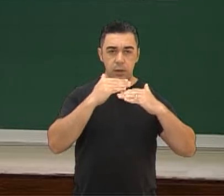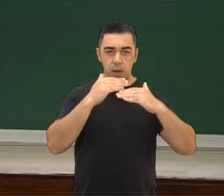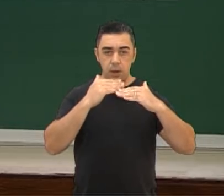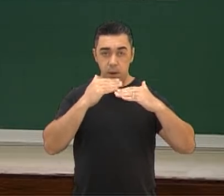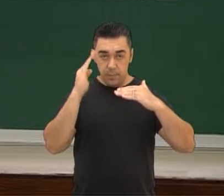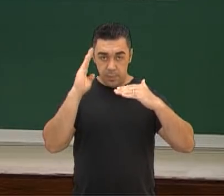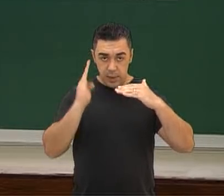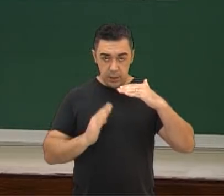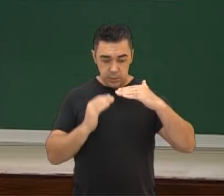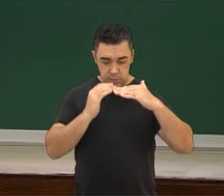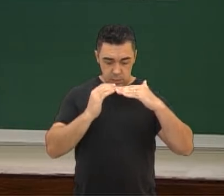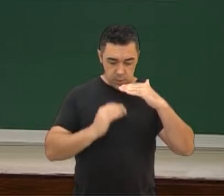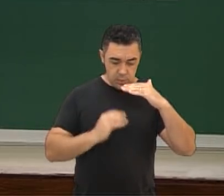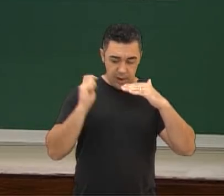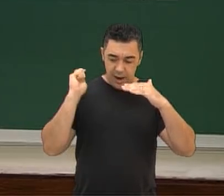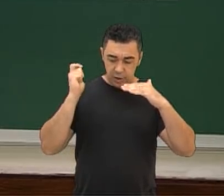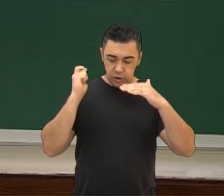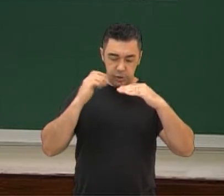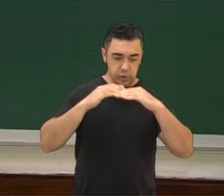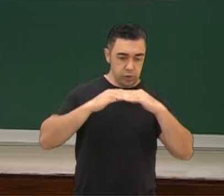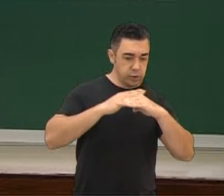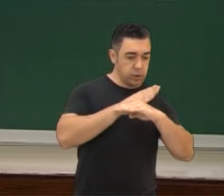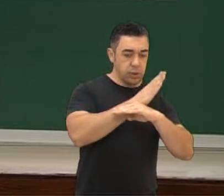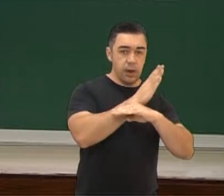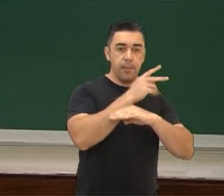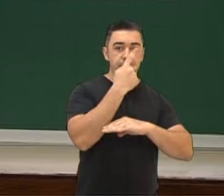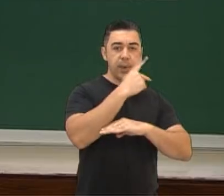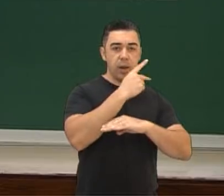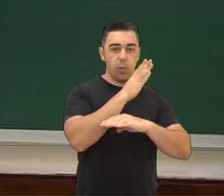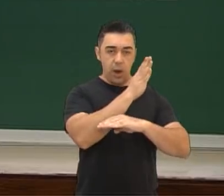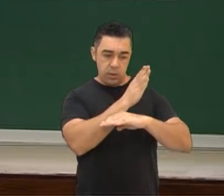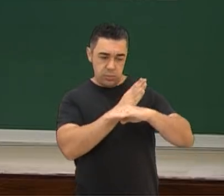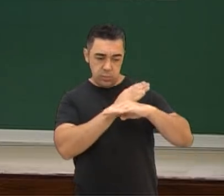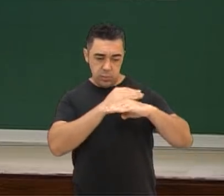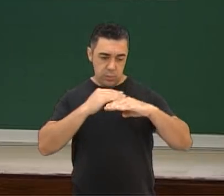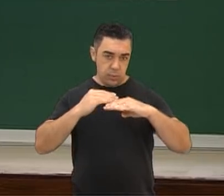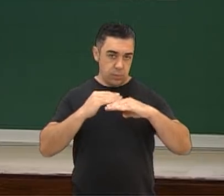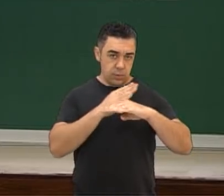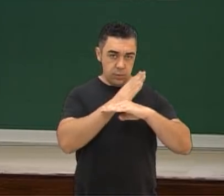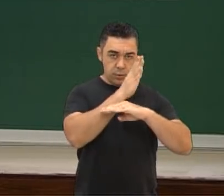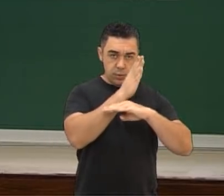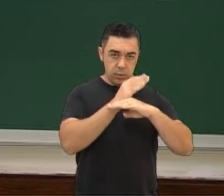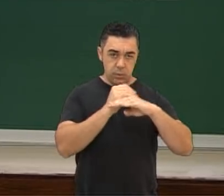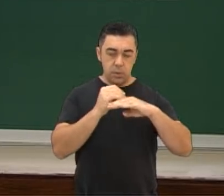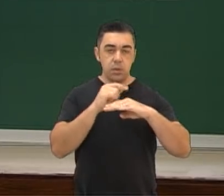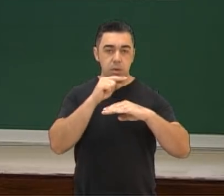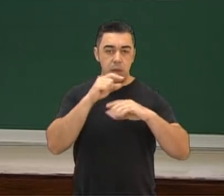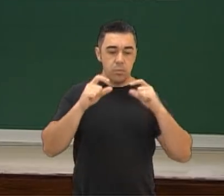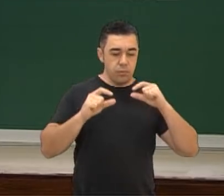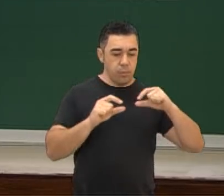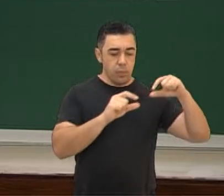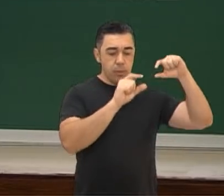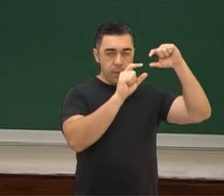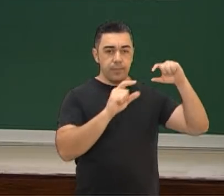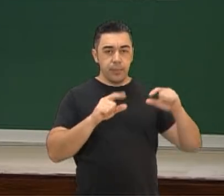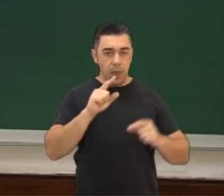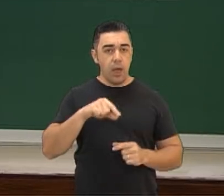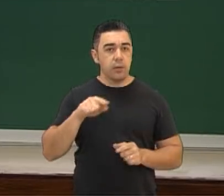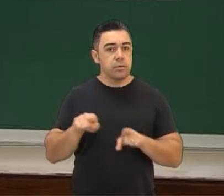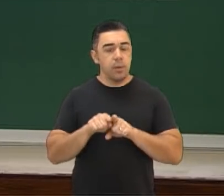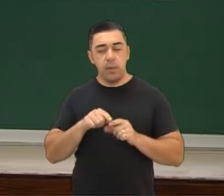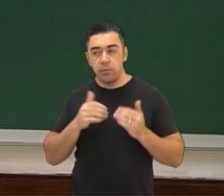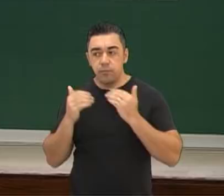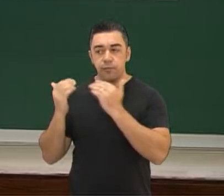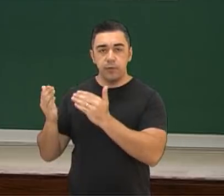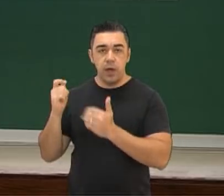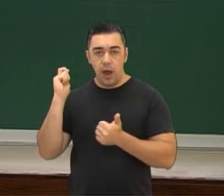e o Paraguai, terras de hoje, né? Então nós vamos ter ali a presença dessas áreas de missões, inclusive nos países